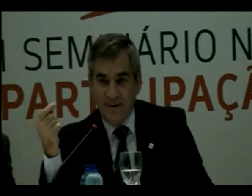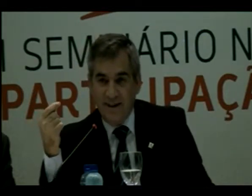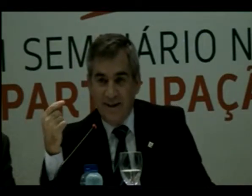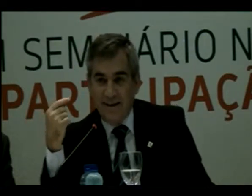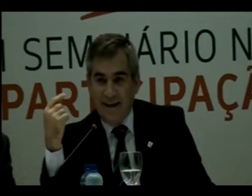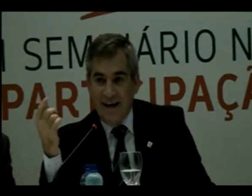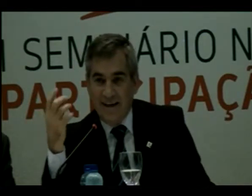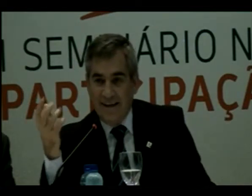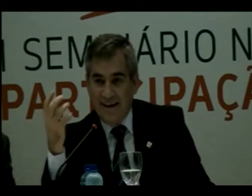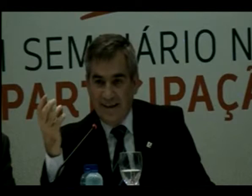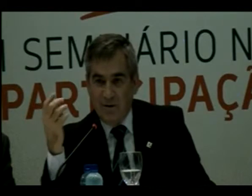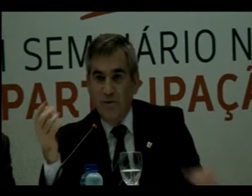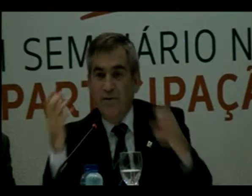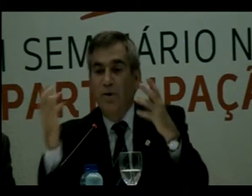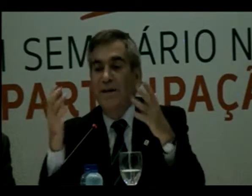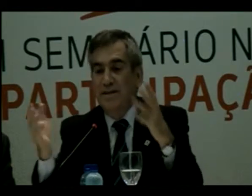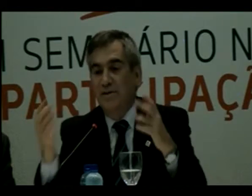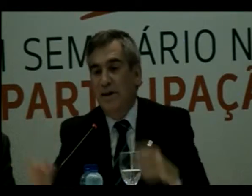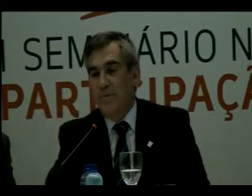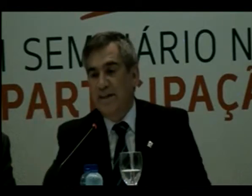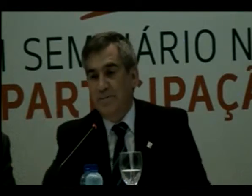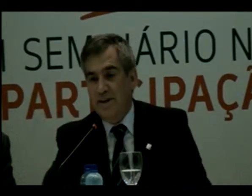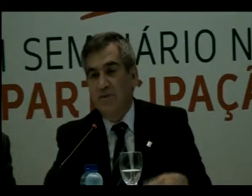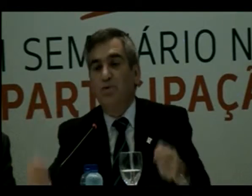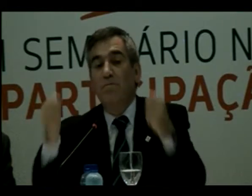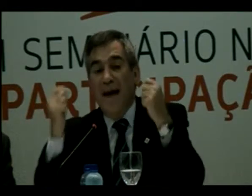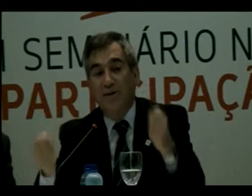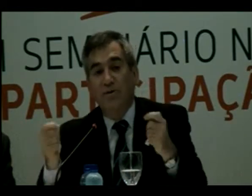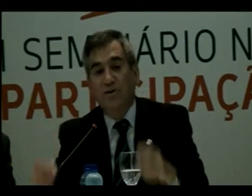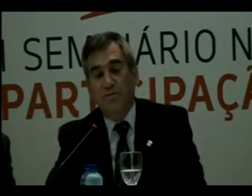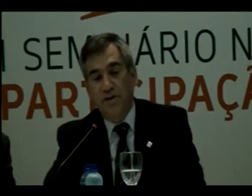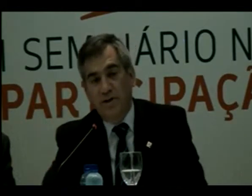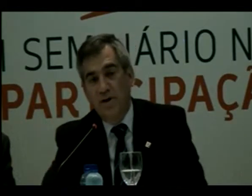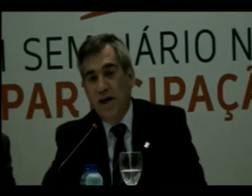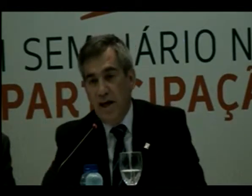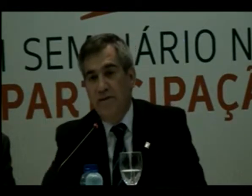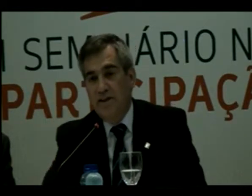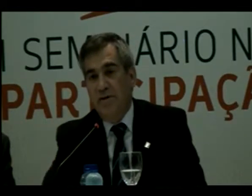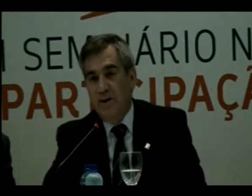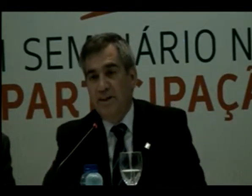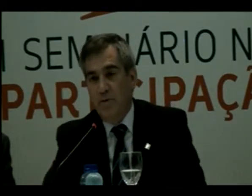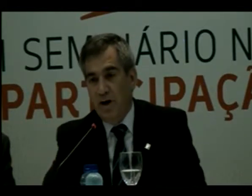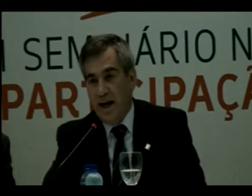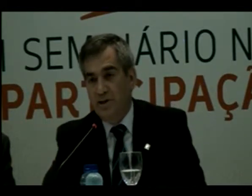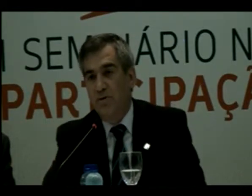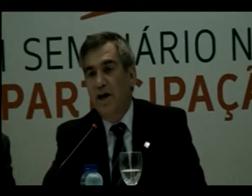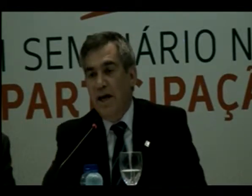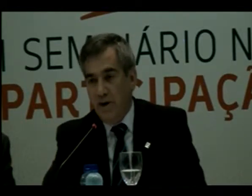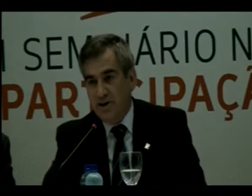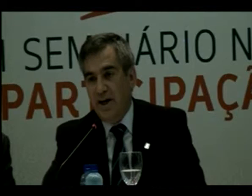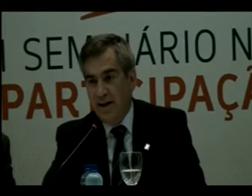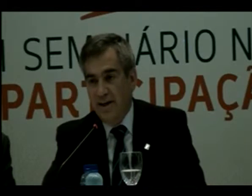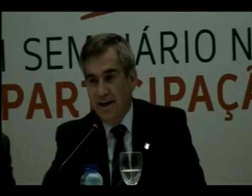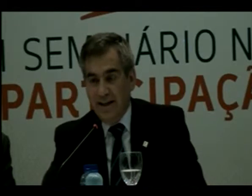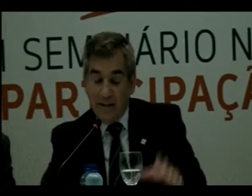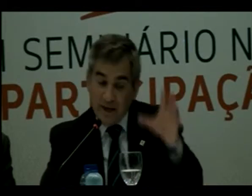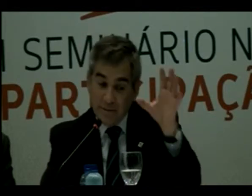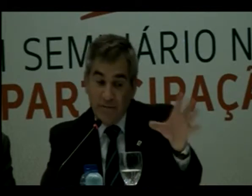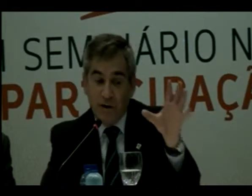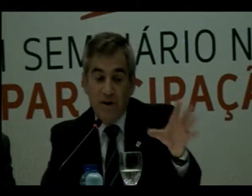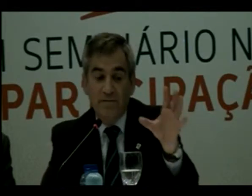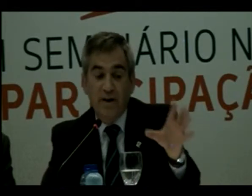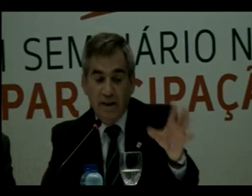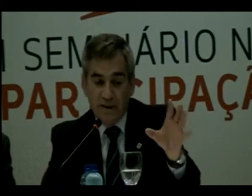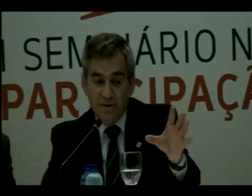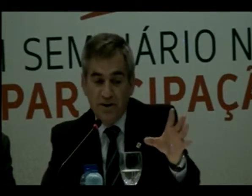participação, da configuração da participação de um método de governo efetivamente democrático, eu acho que aí, da